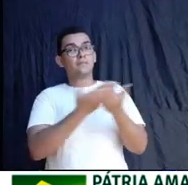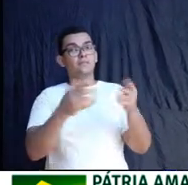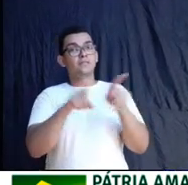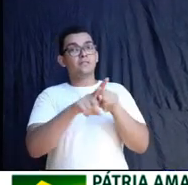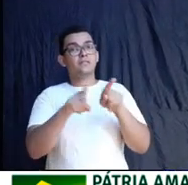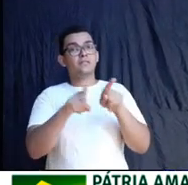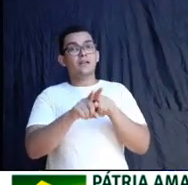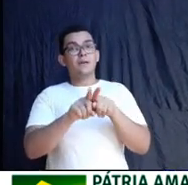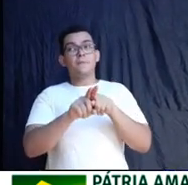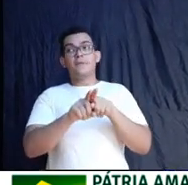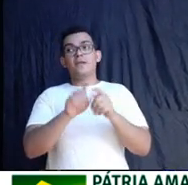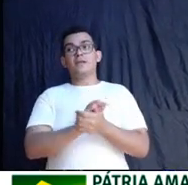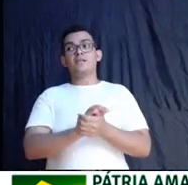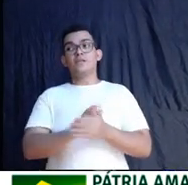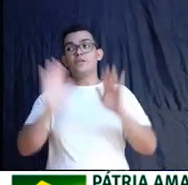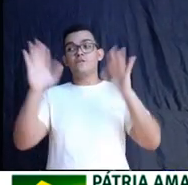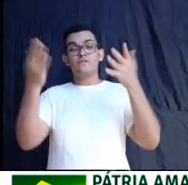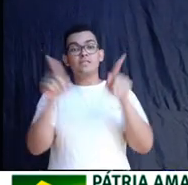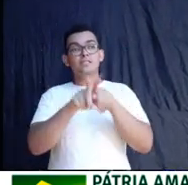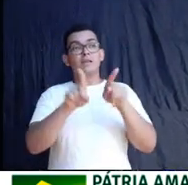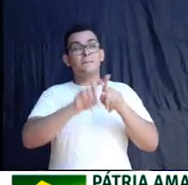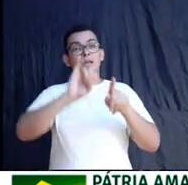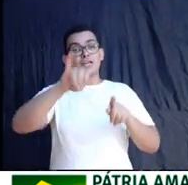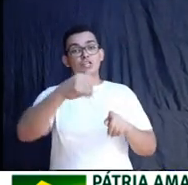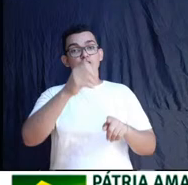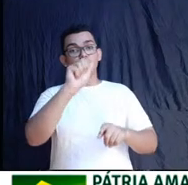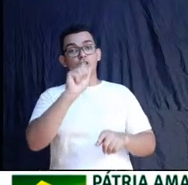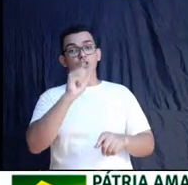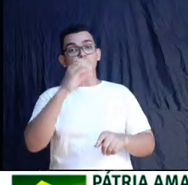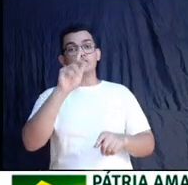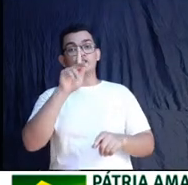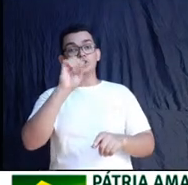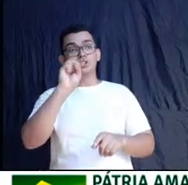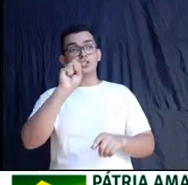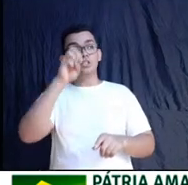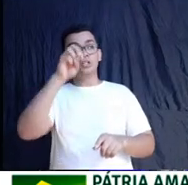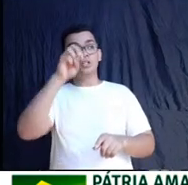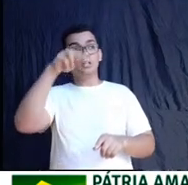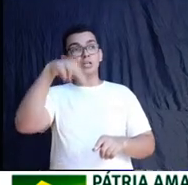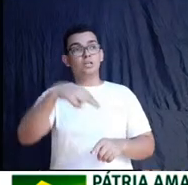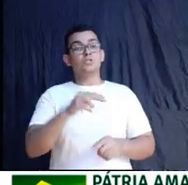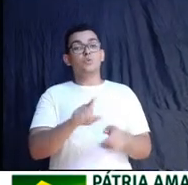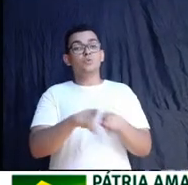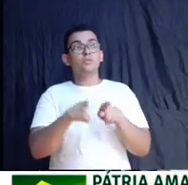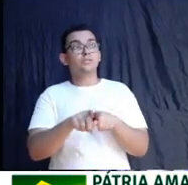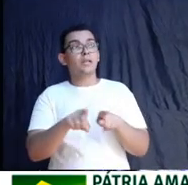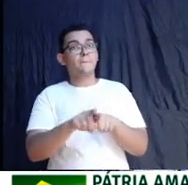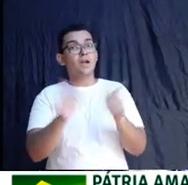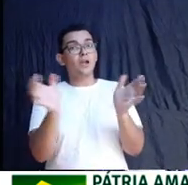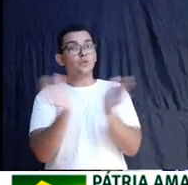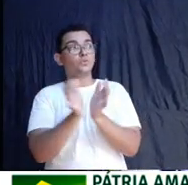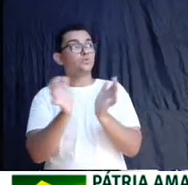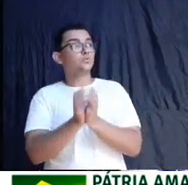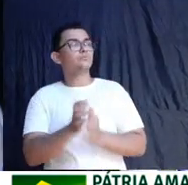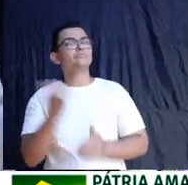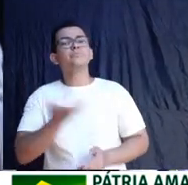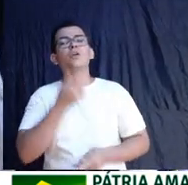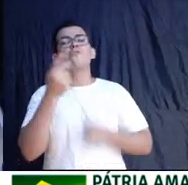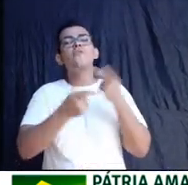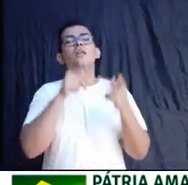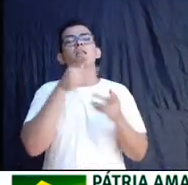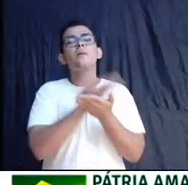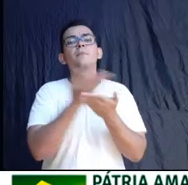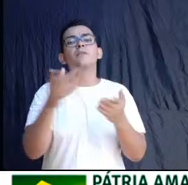evento. Jackson Lima e companhia. Jackson Lima e companhia. Deixa eu falar uma coisa para vocês.